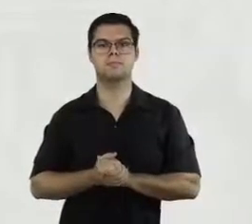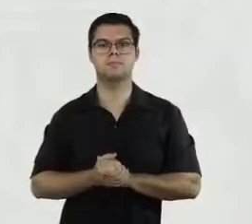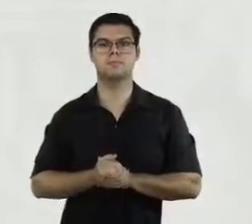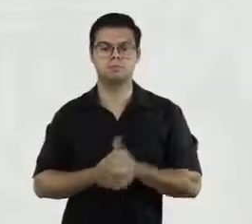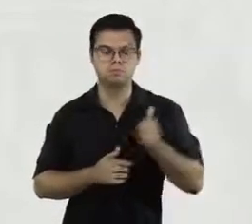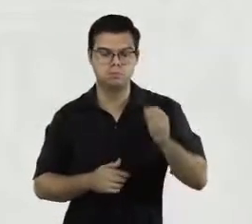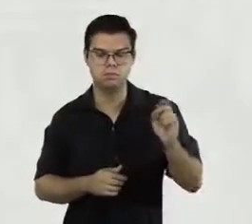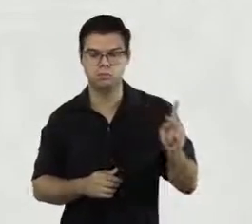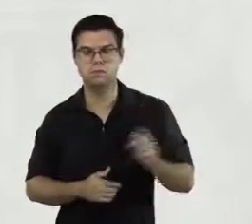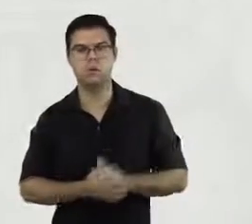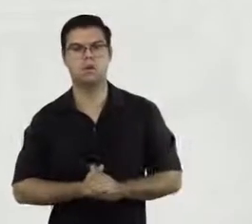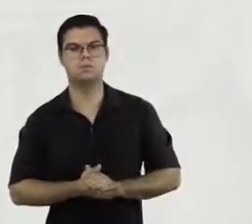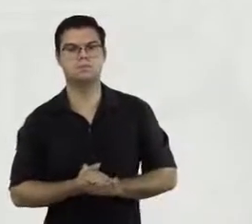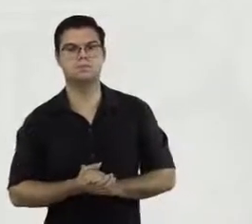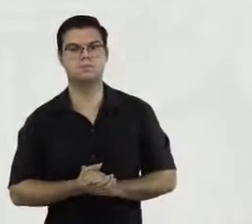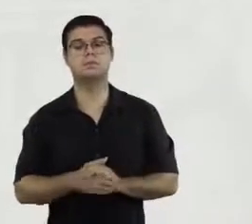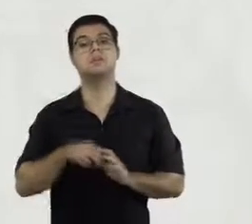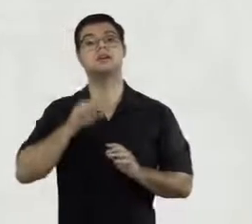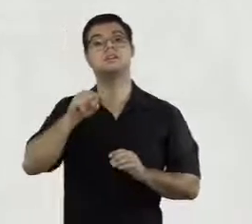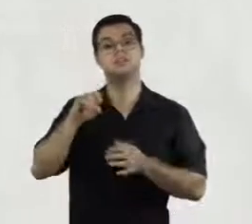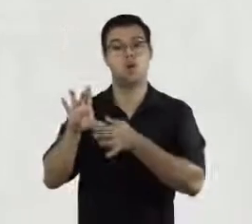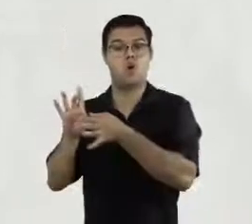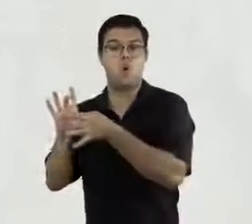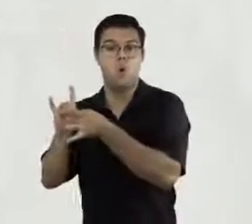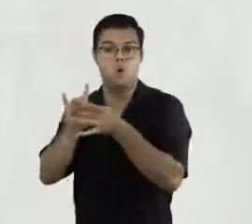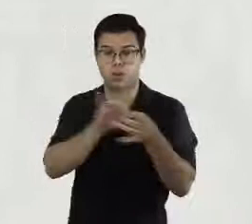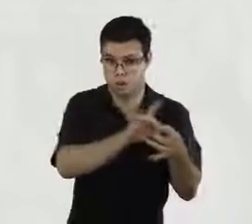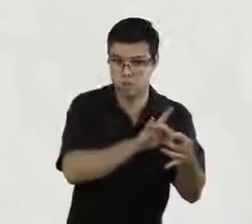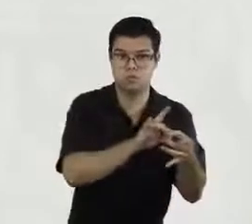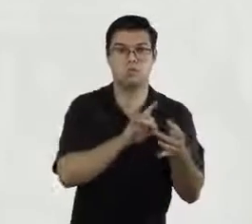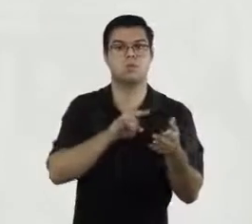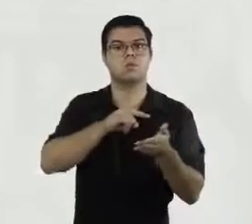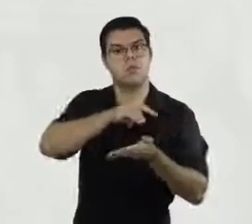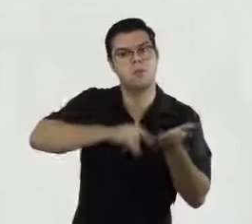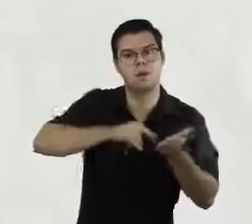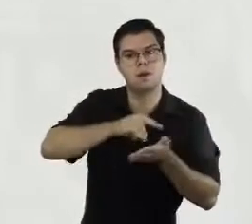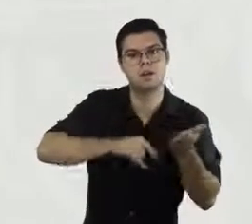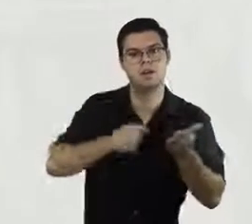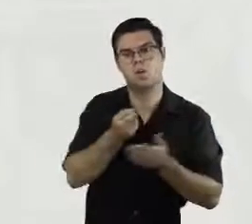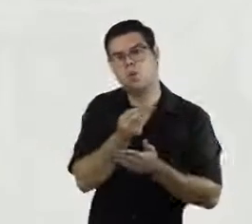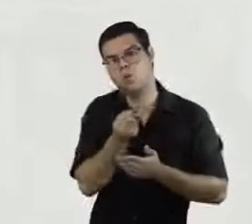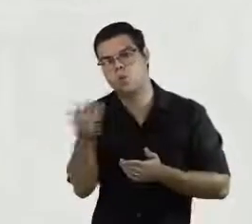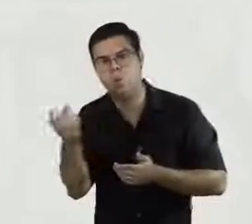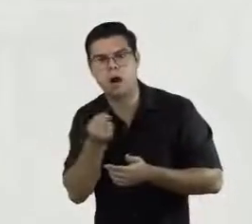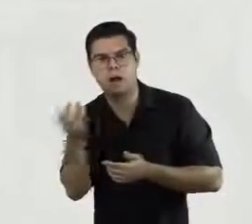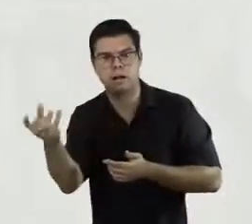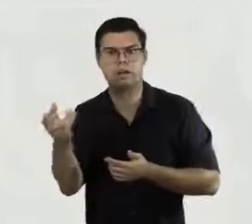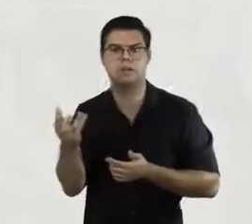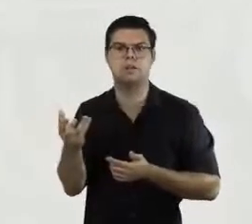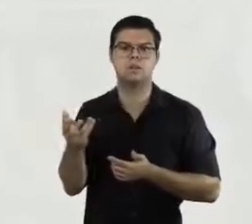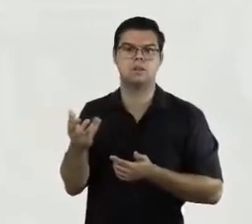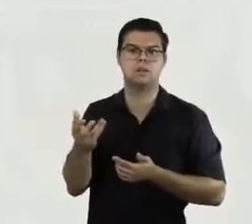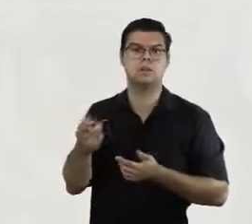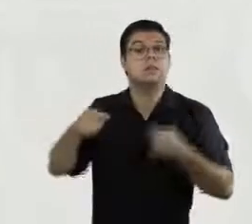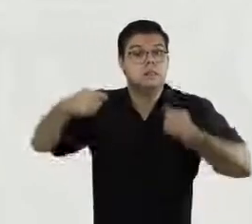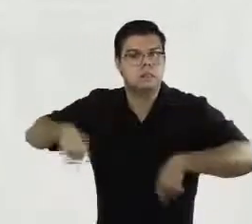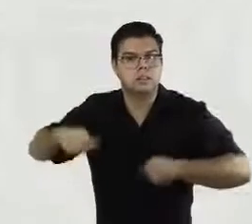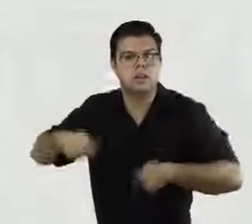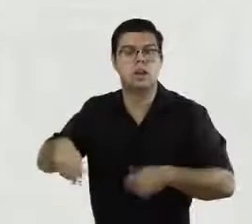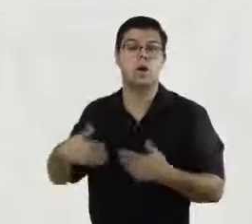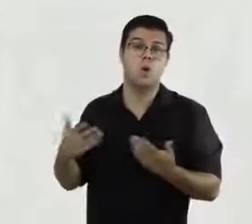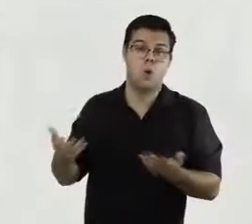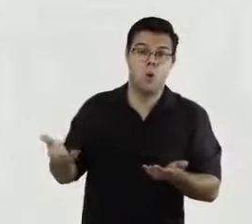Mudou? Ok. Se no contexto da documentação, quantidade, demanda e audiência para